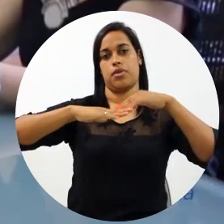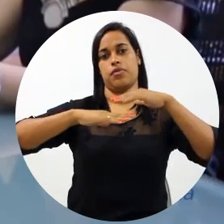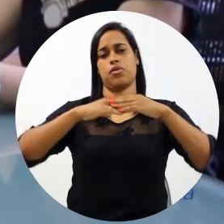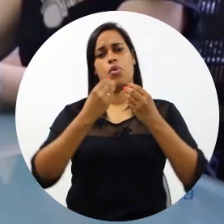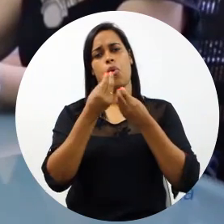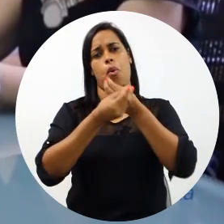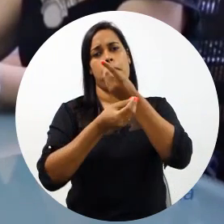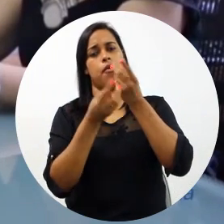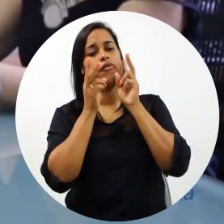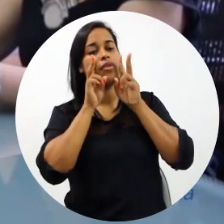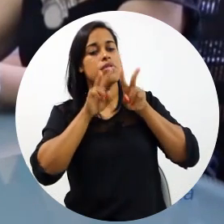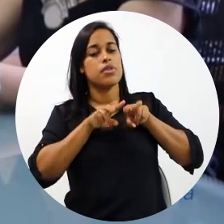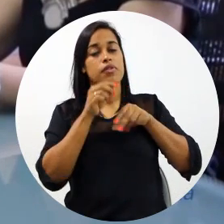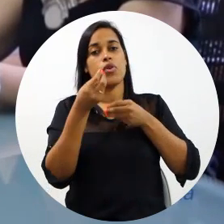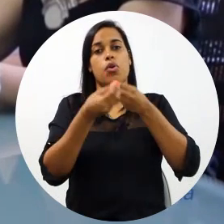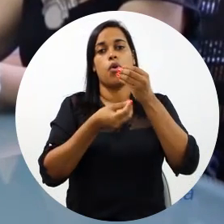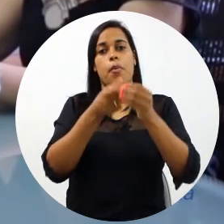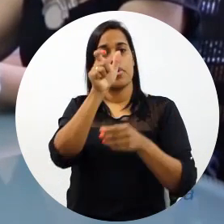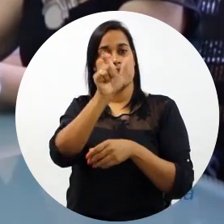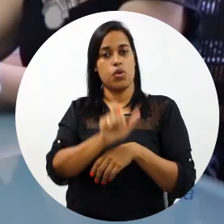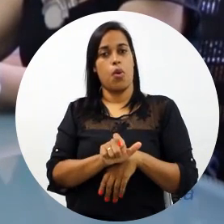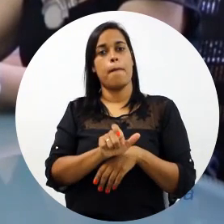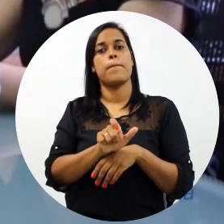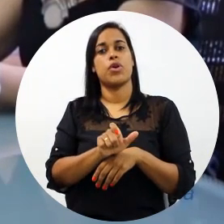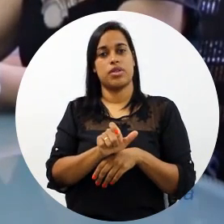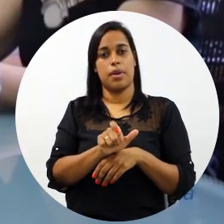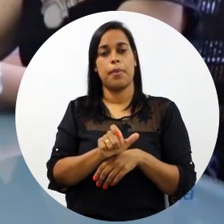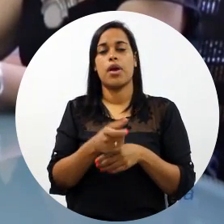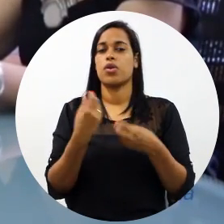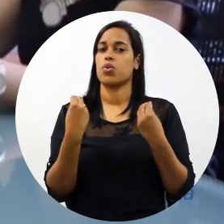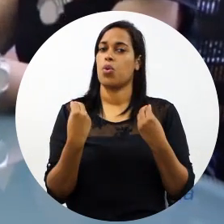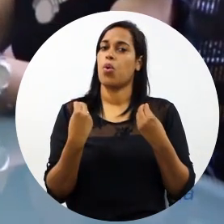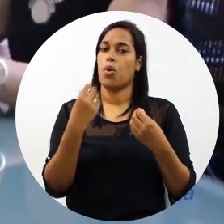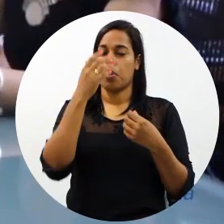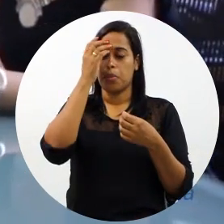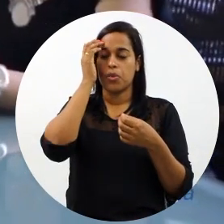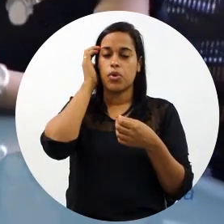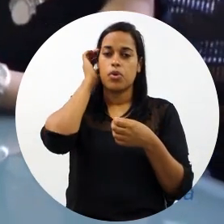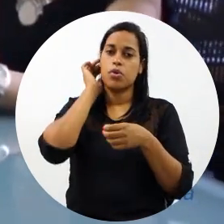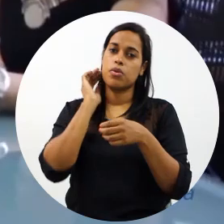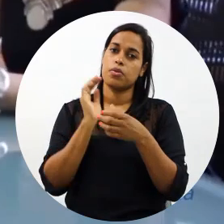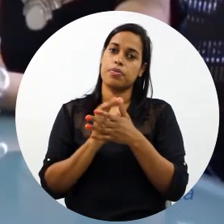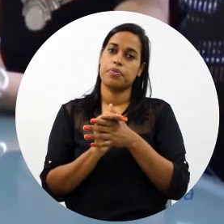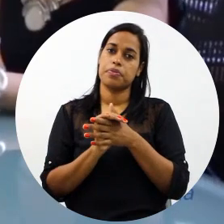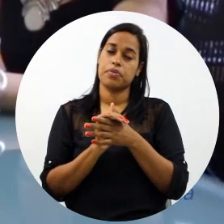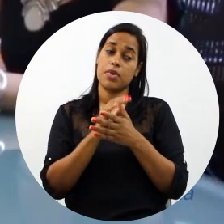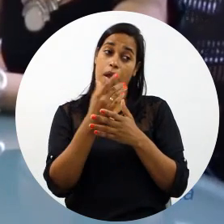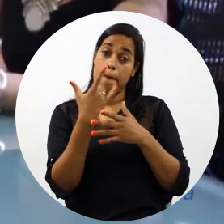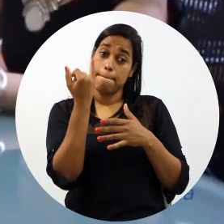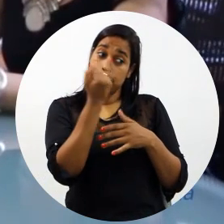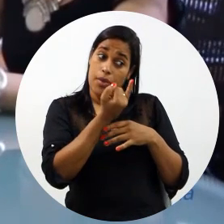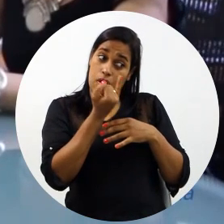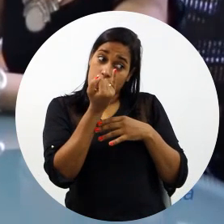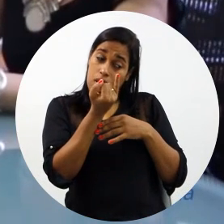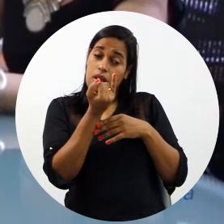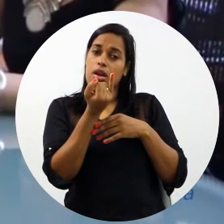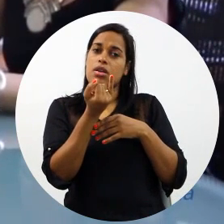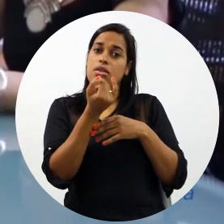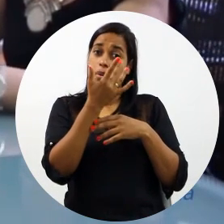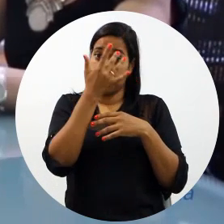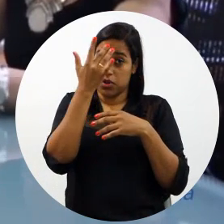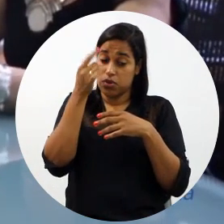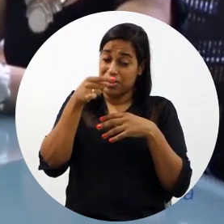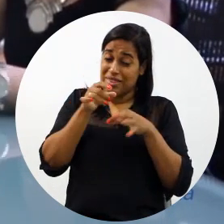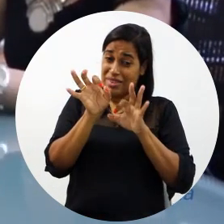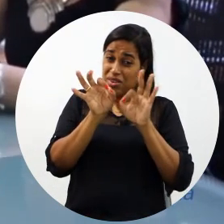é que você vê isso? Como é que ele deveria realmente se comportar diante dessa situação? Cíntia, é importantíssimo que quem está